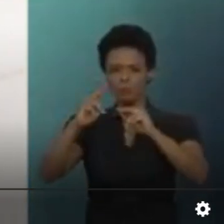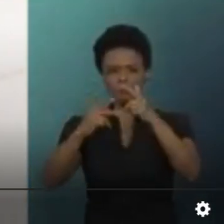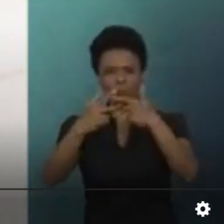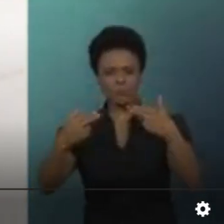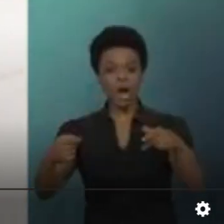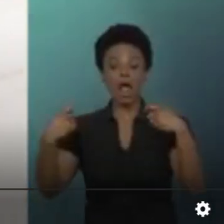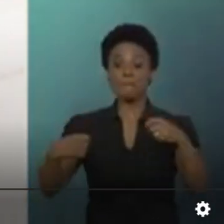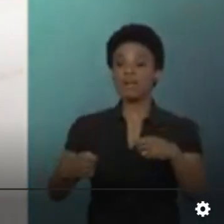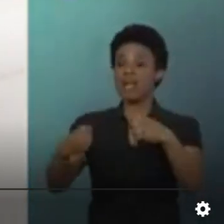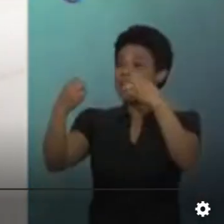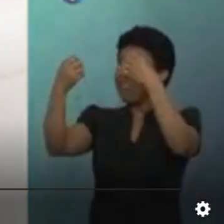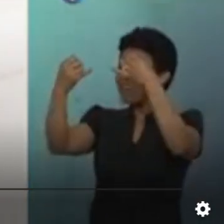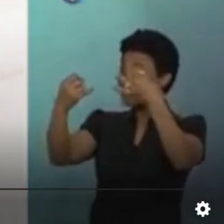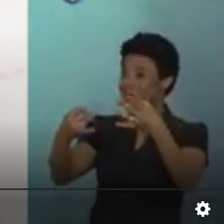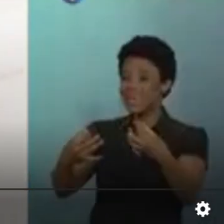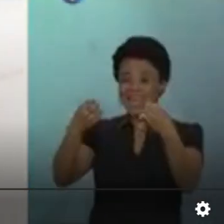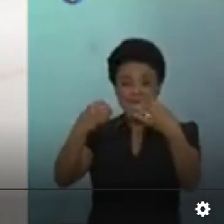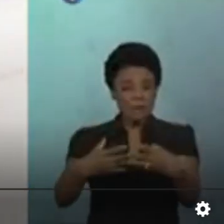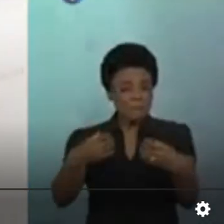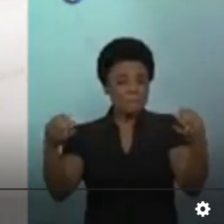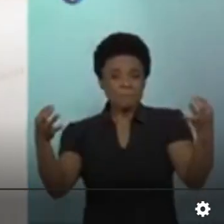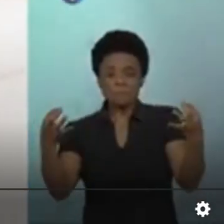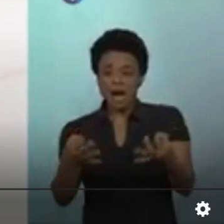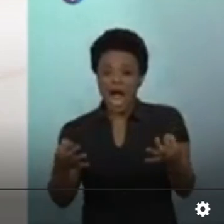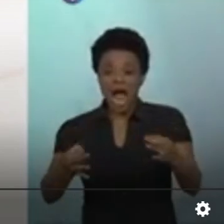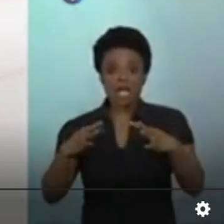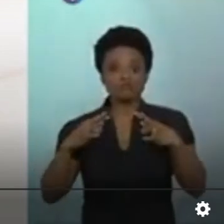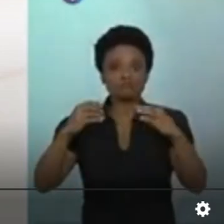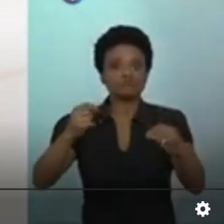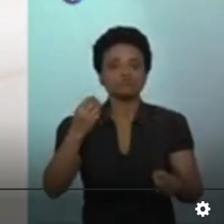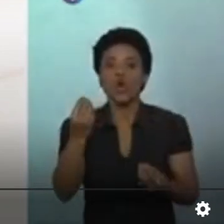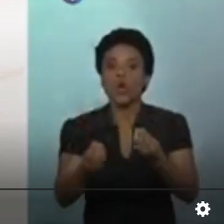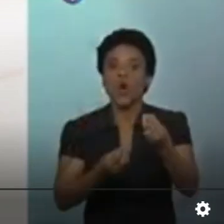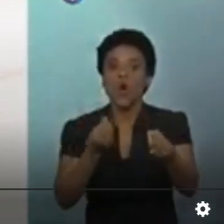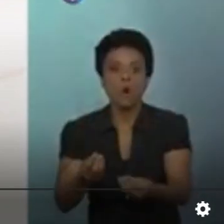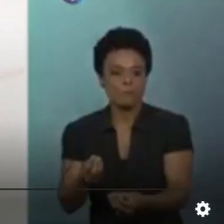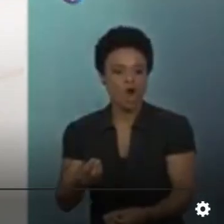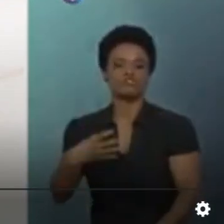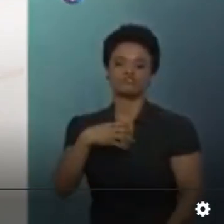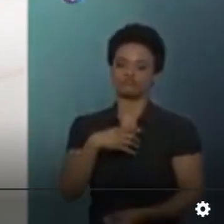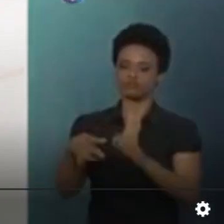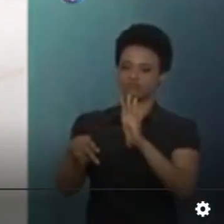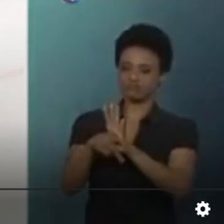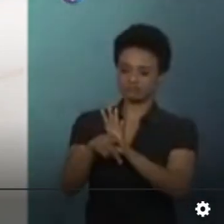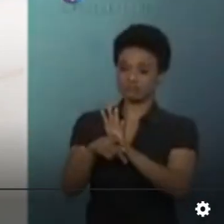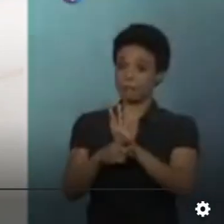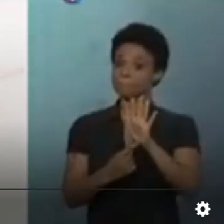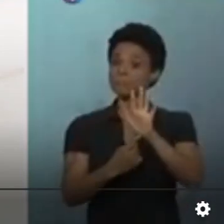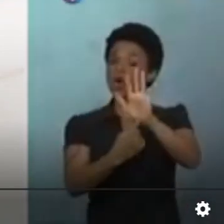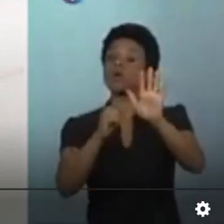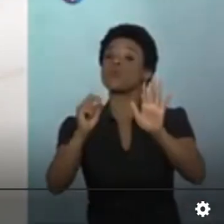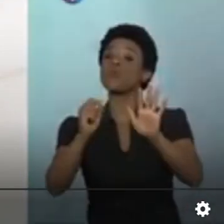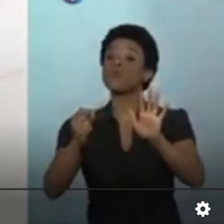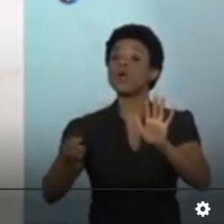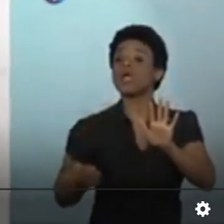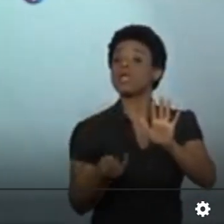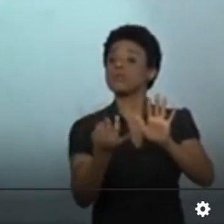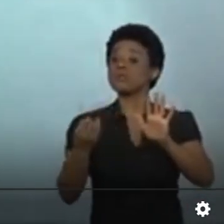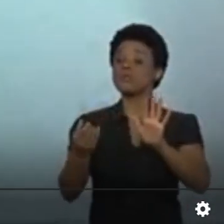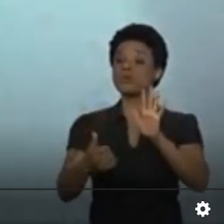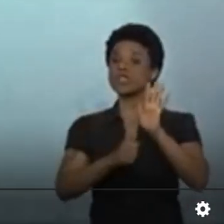descrição geral, além de conter dados básicos de identificação, dados quantitativos e documentação do